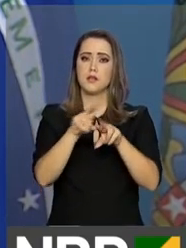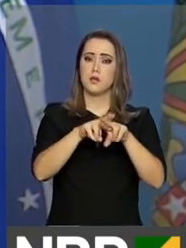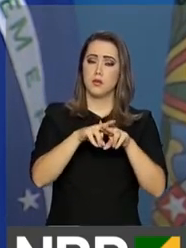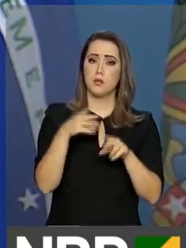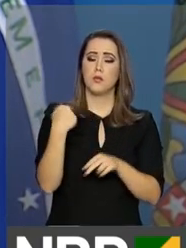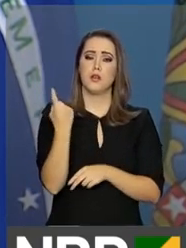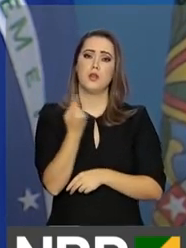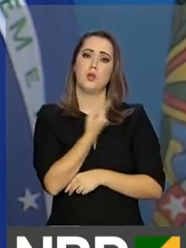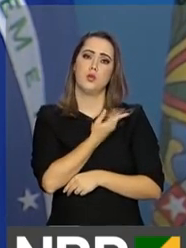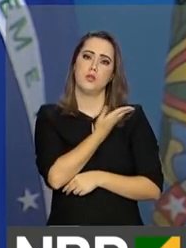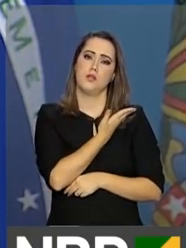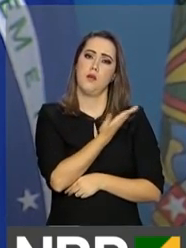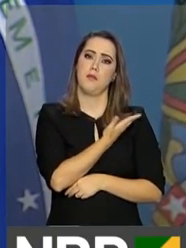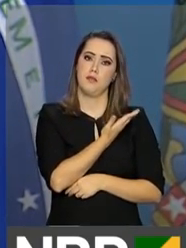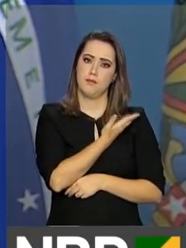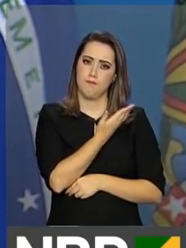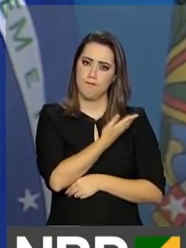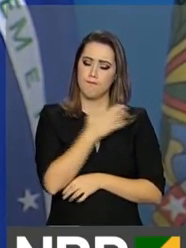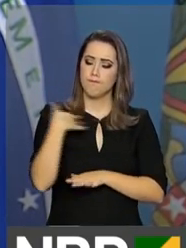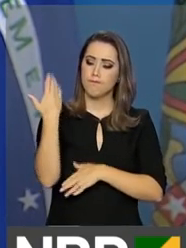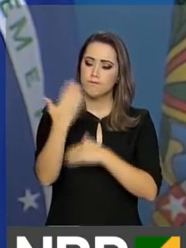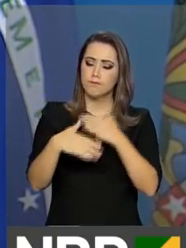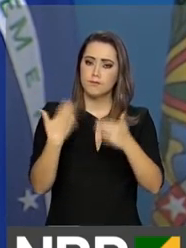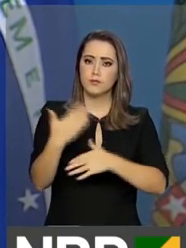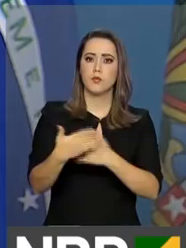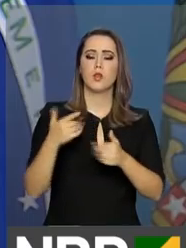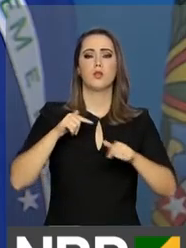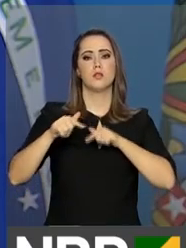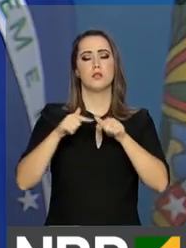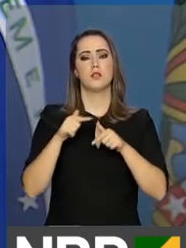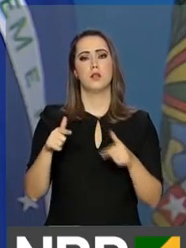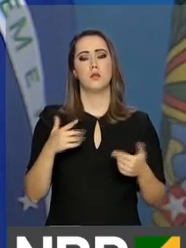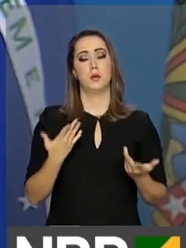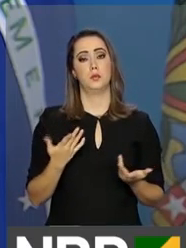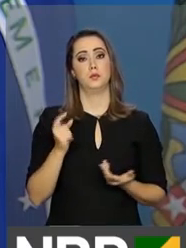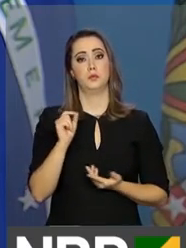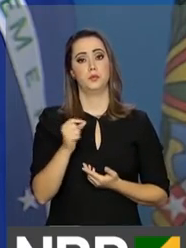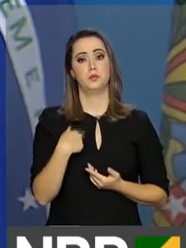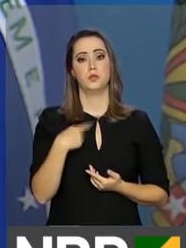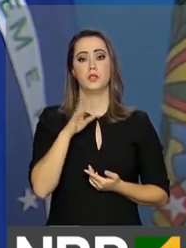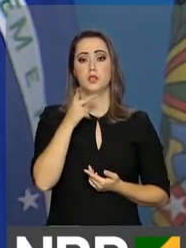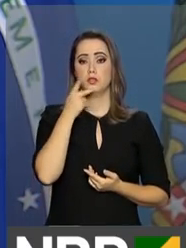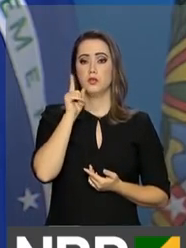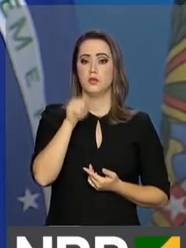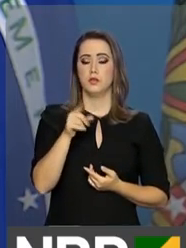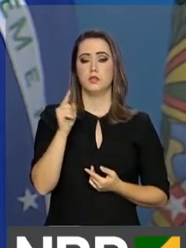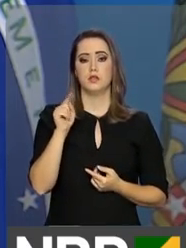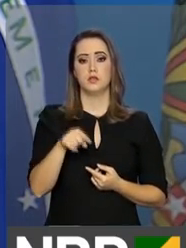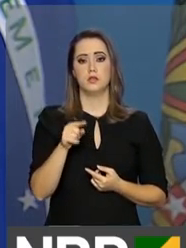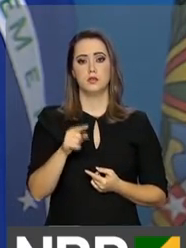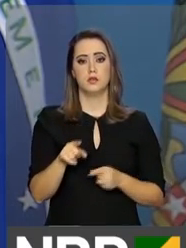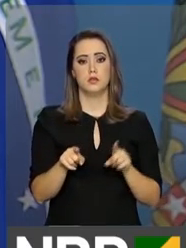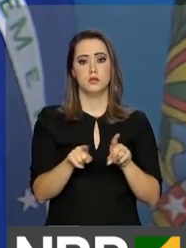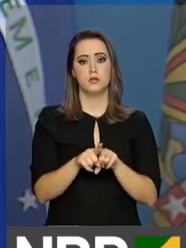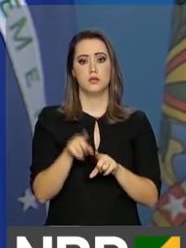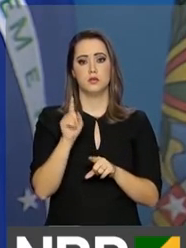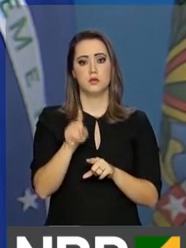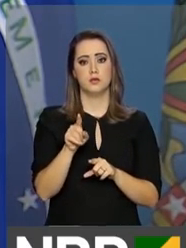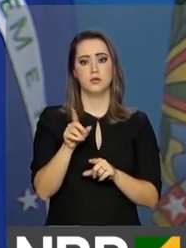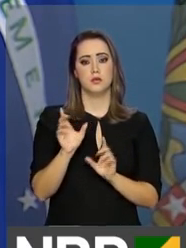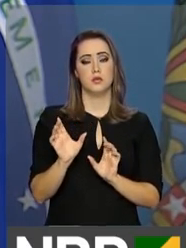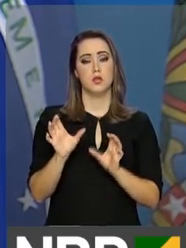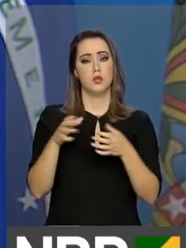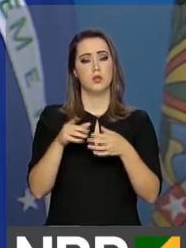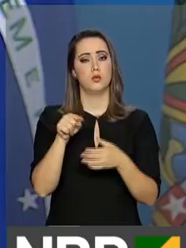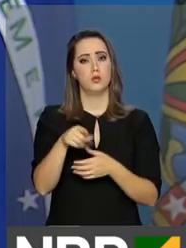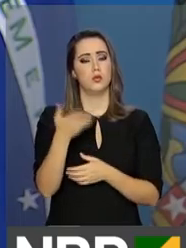entretivemos ao longo desta jornada. Eu até registro, Fátima Pelais,